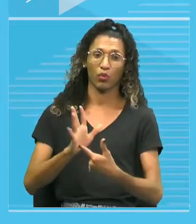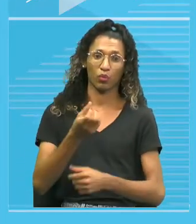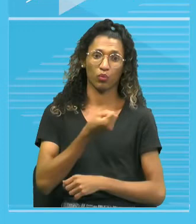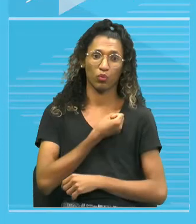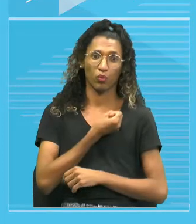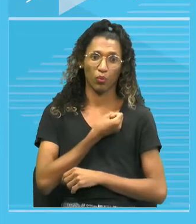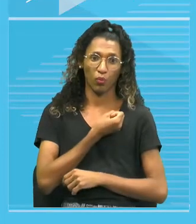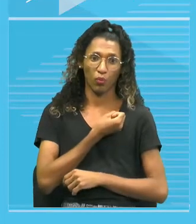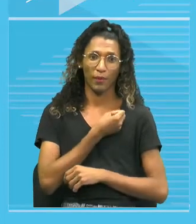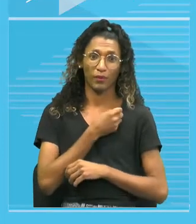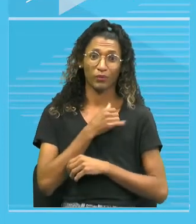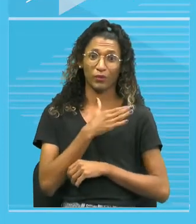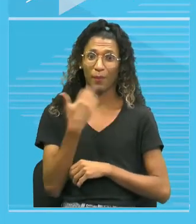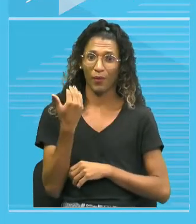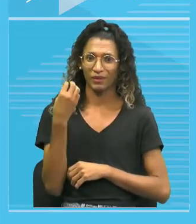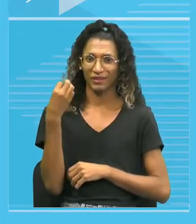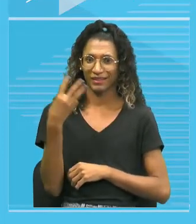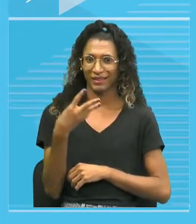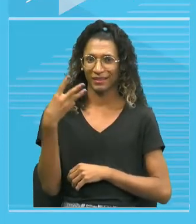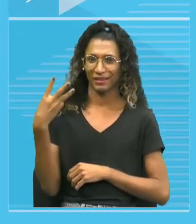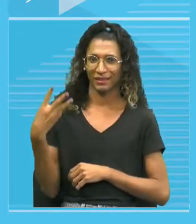mortos 33.